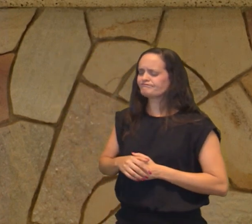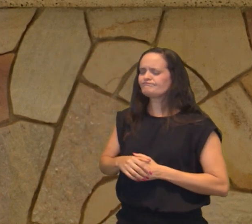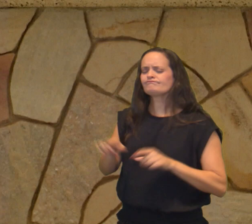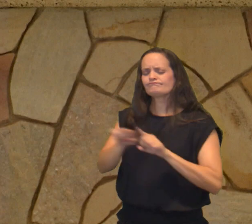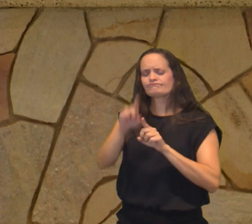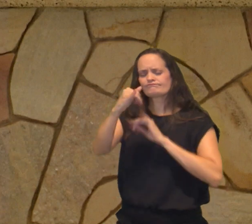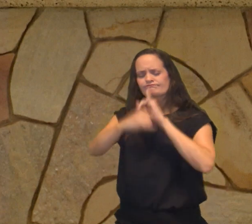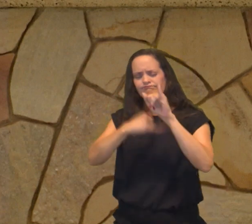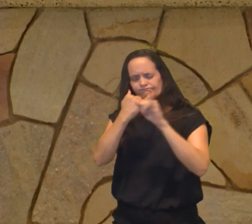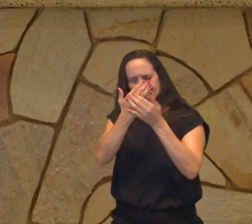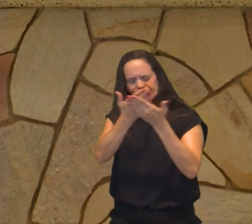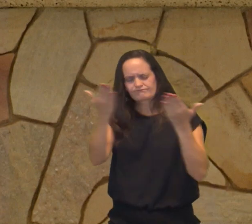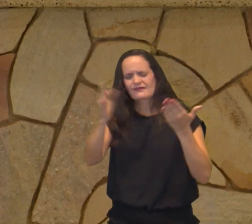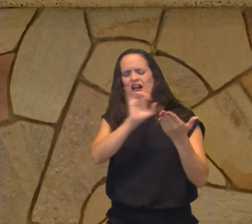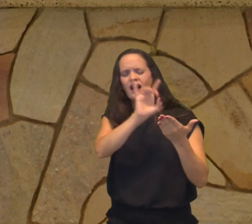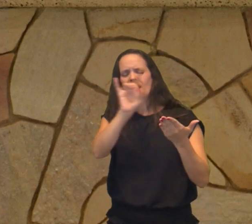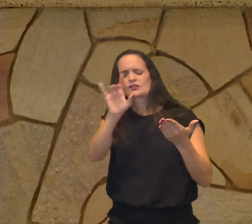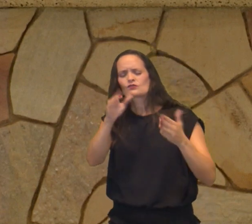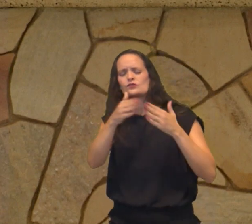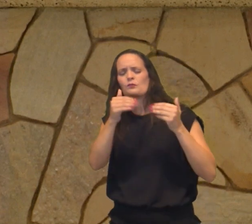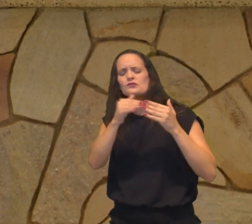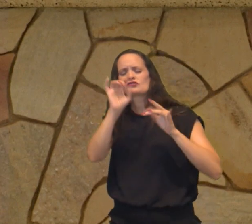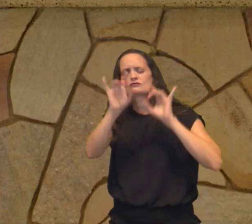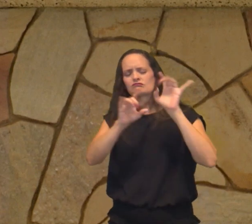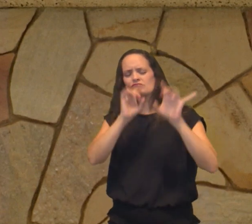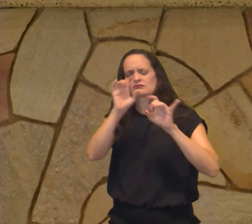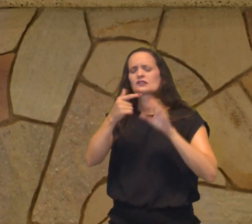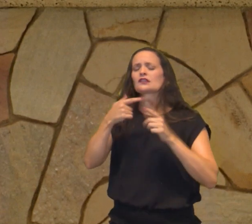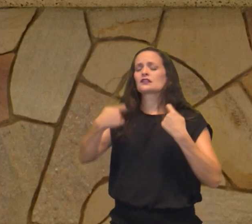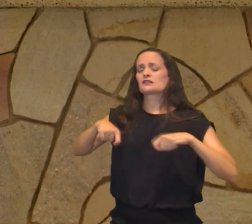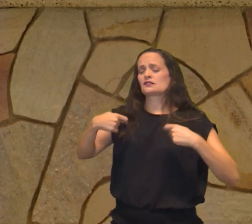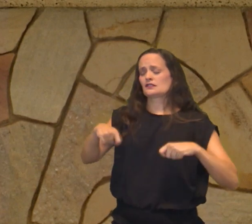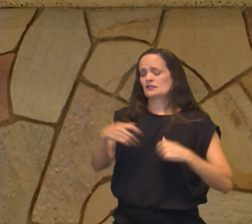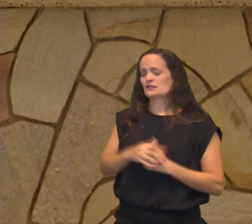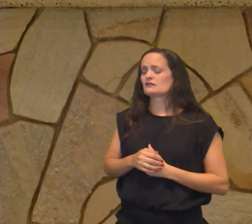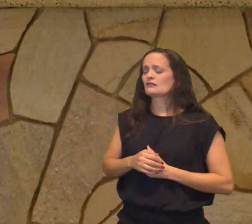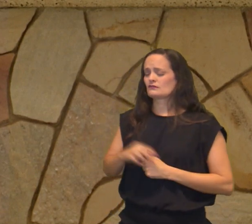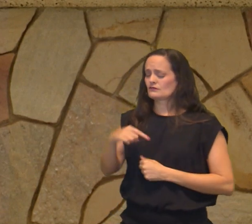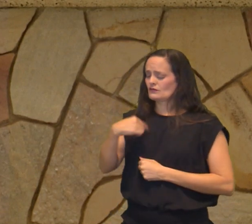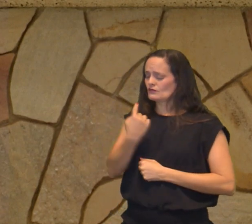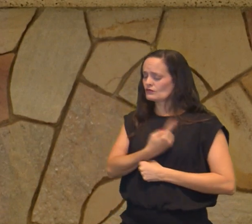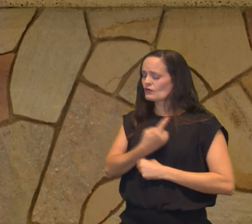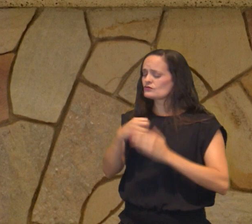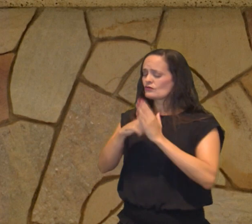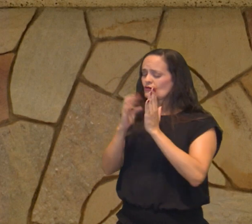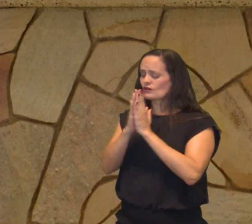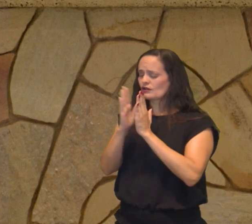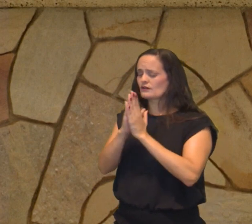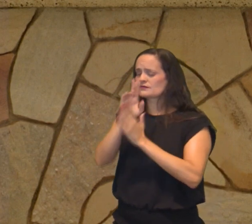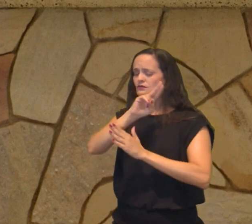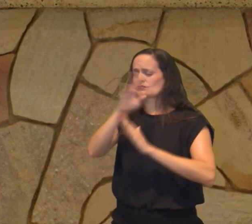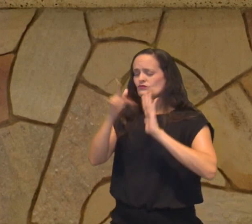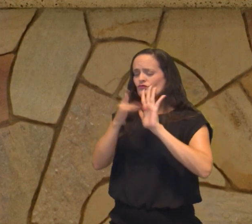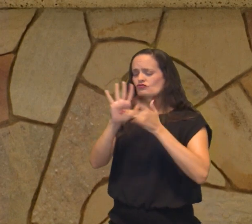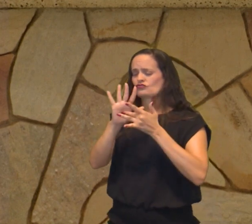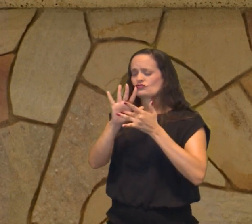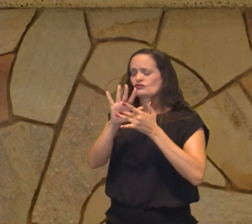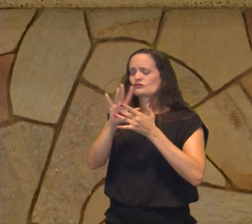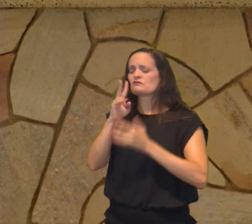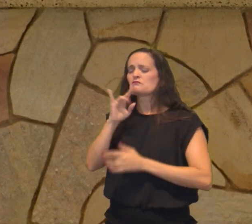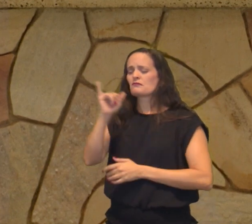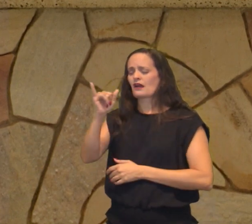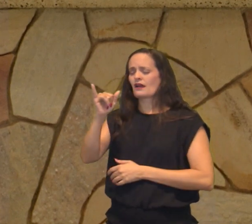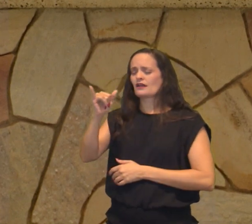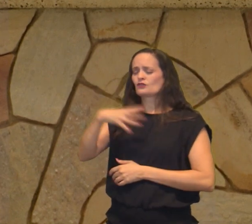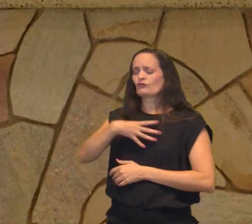internautas também, cada um com o seu pedido, com a sua necessidade, nós dedicamos ao Senhor e fazemos isto em nome do Pai, em